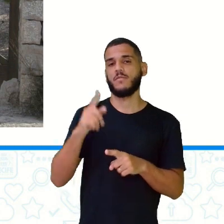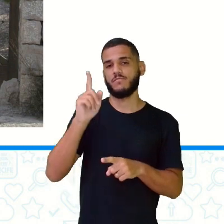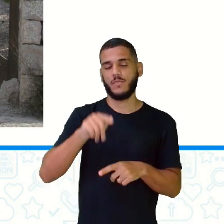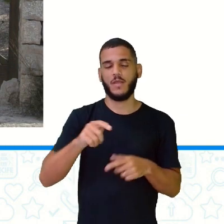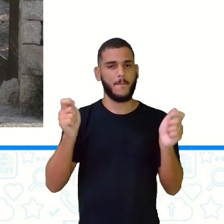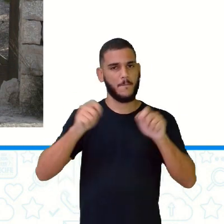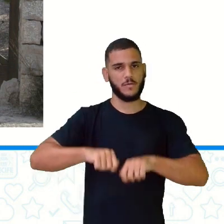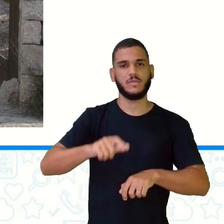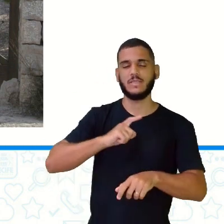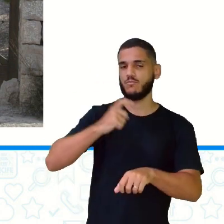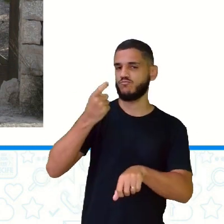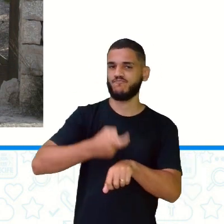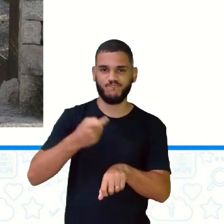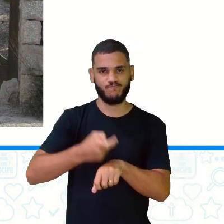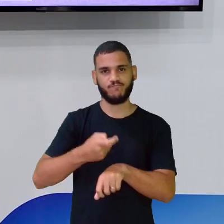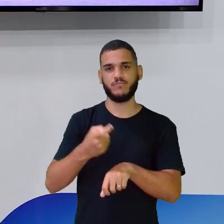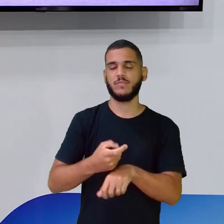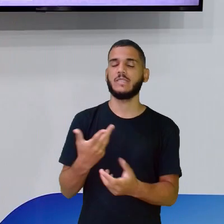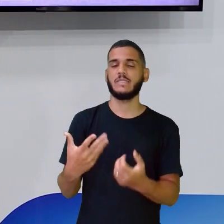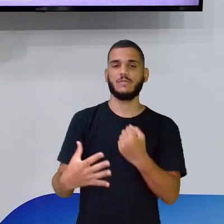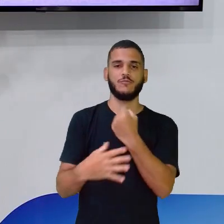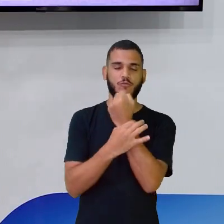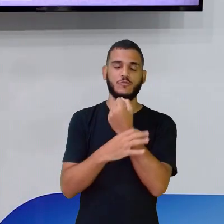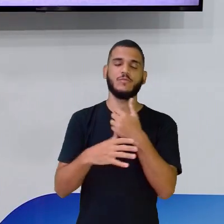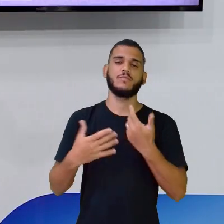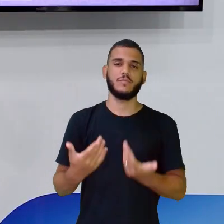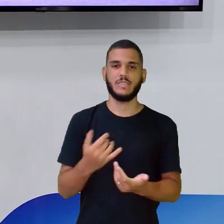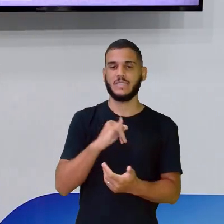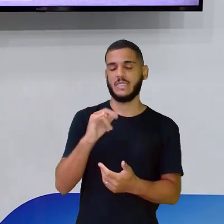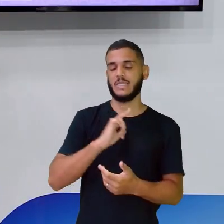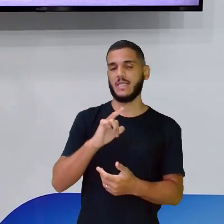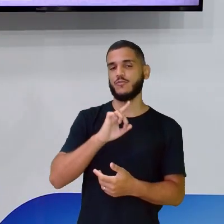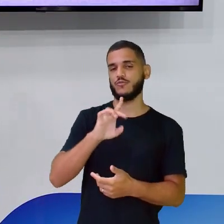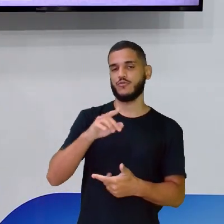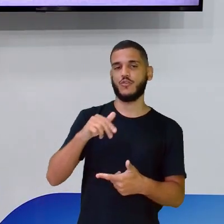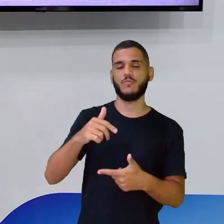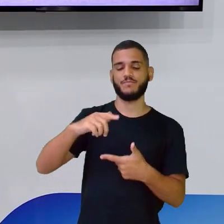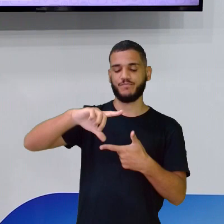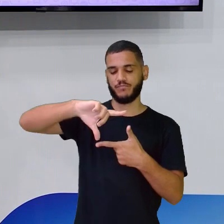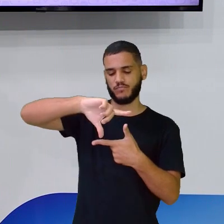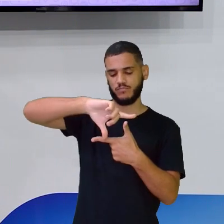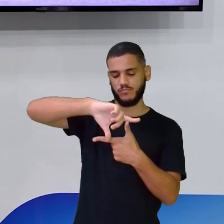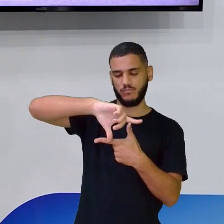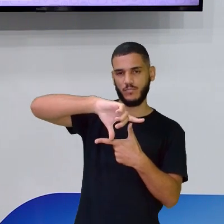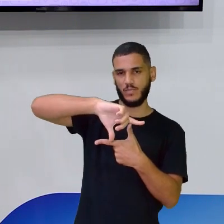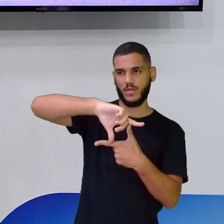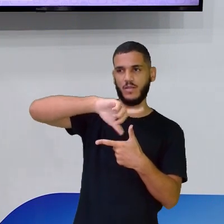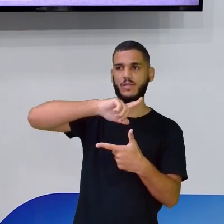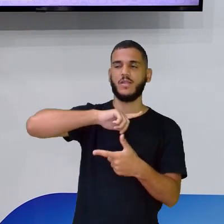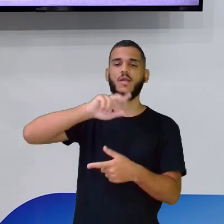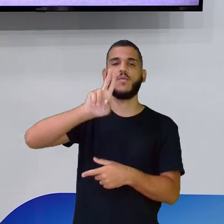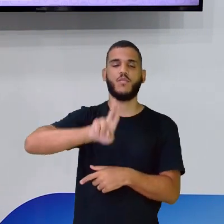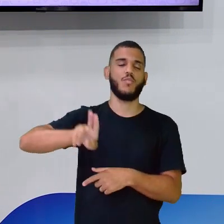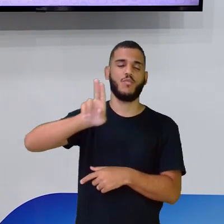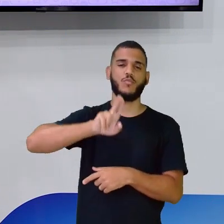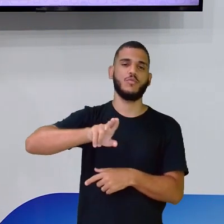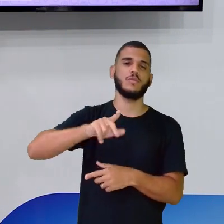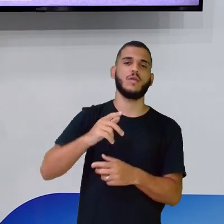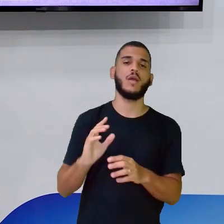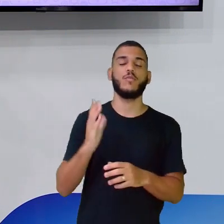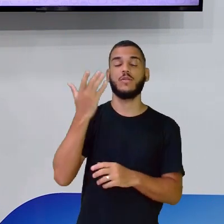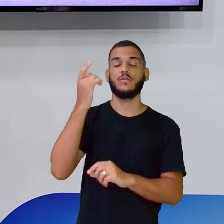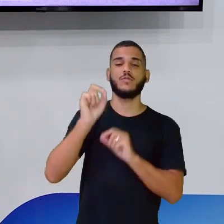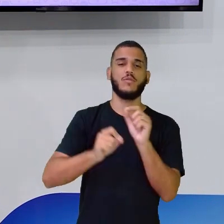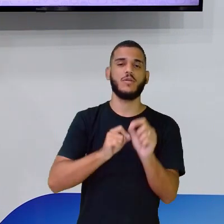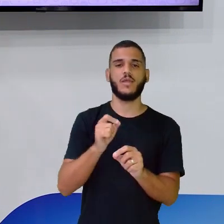dá rigidez a ela. Porque se eu deixar só esses quadrados, na medida que houver o uso, essa porteira